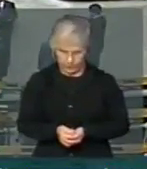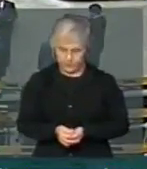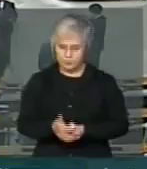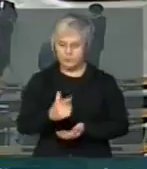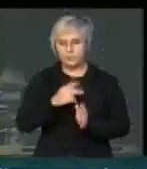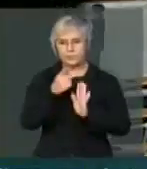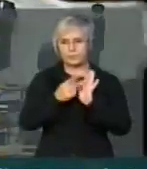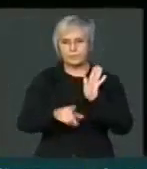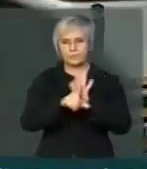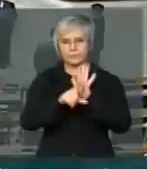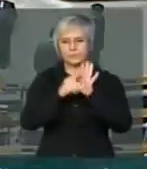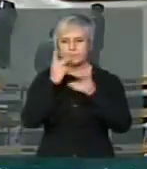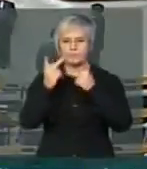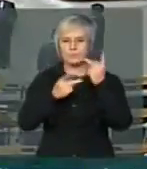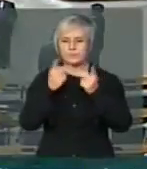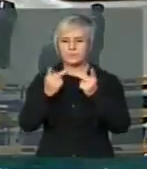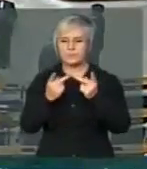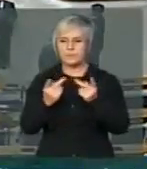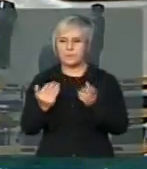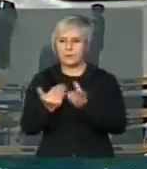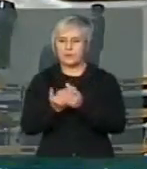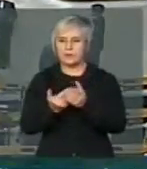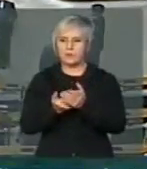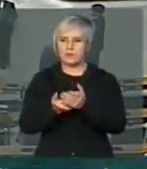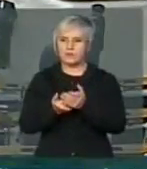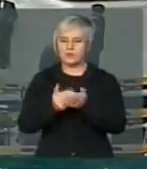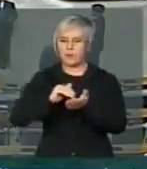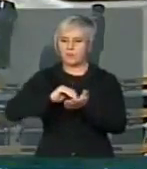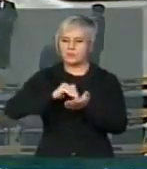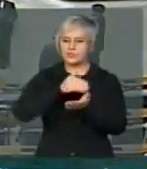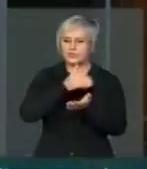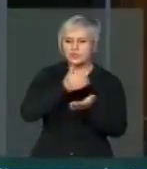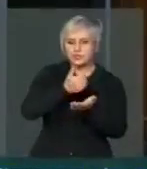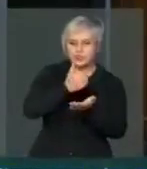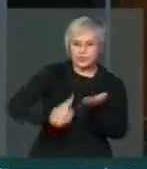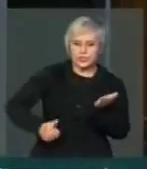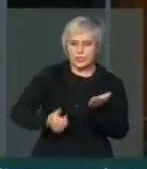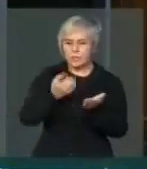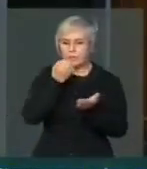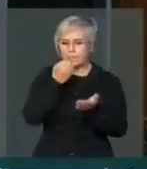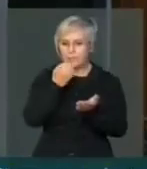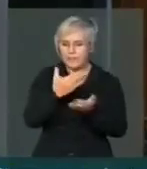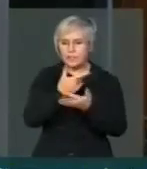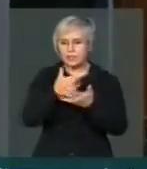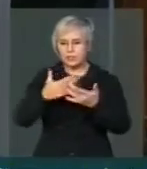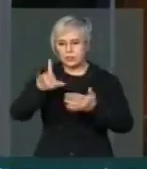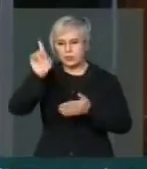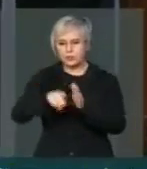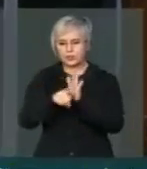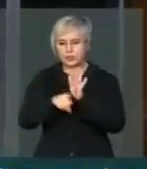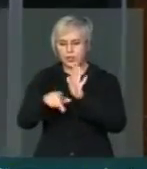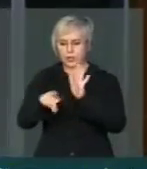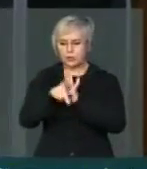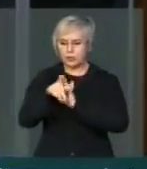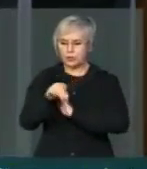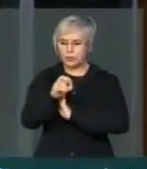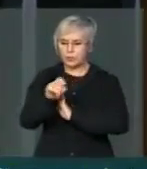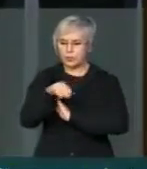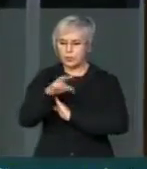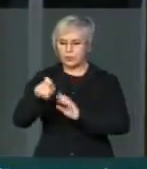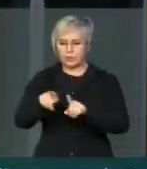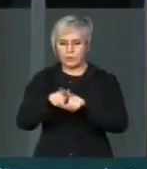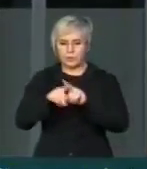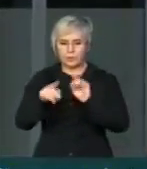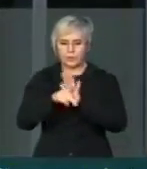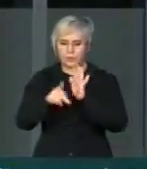Trata-se de projeto de lei que dispõe sobre a ação de indisponibilidade de bens, valores e direitos de posse ou propriedade, ou de todos os demais direitos